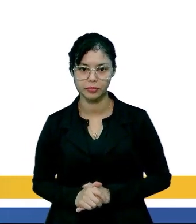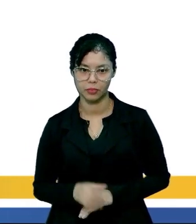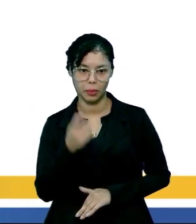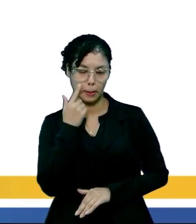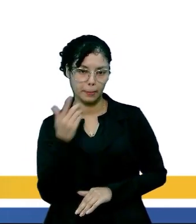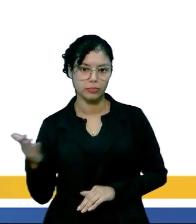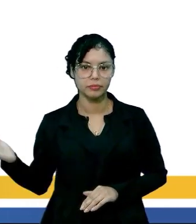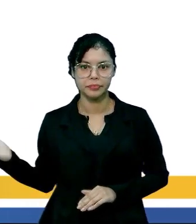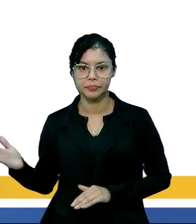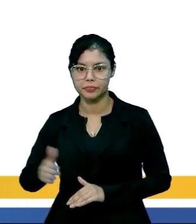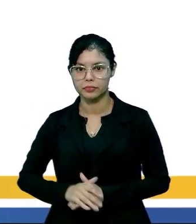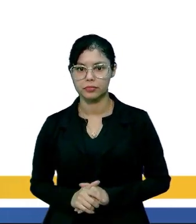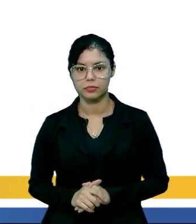Olha aí.